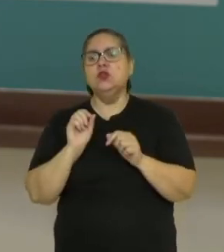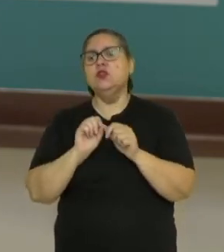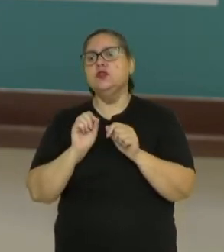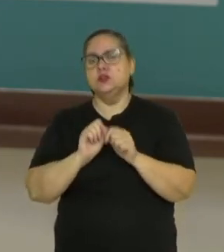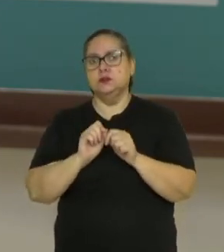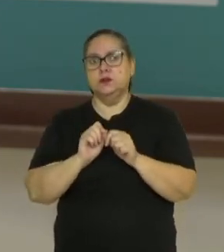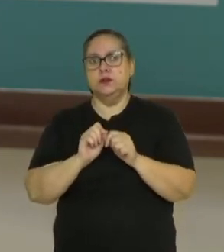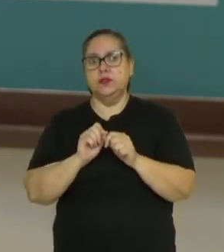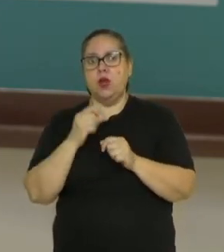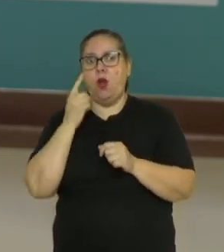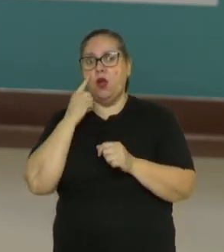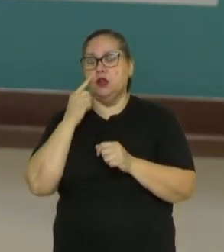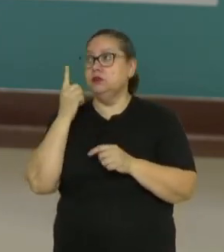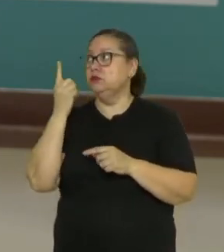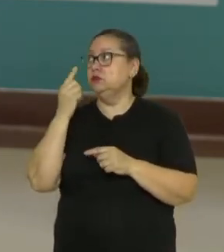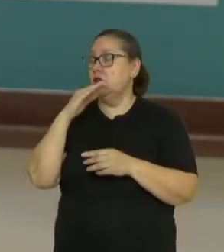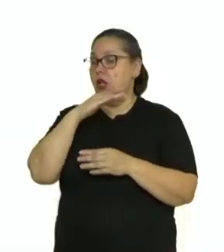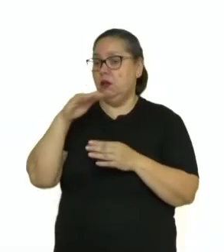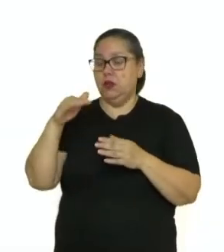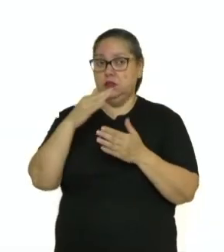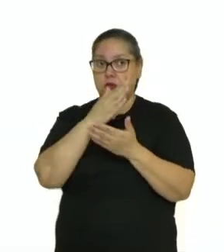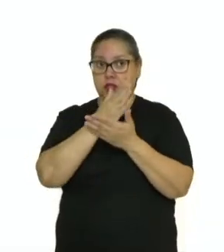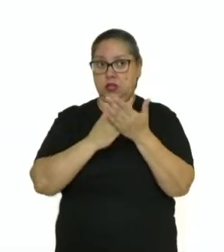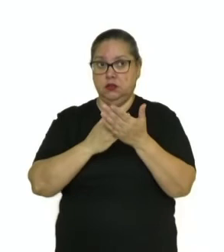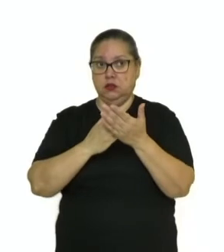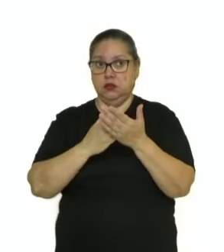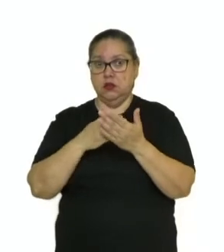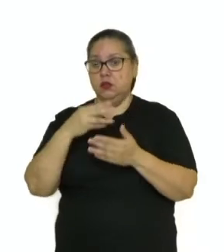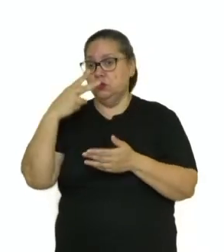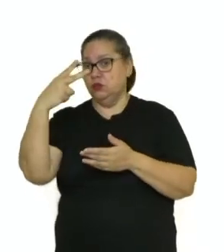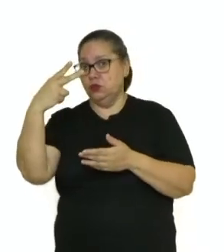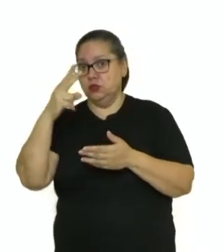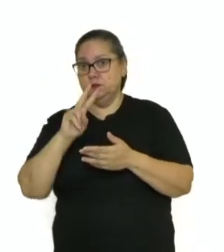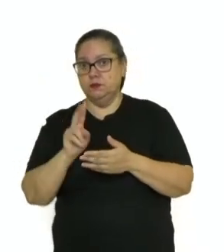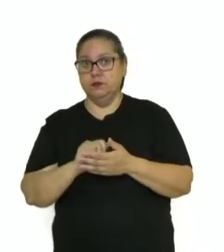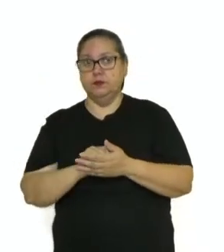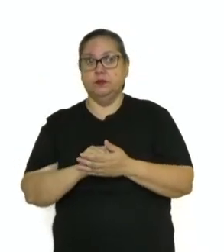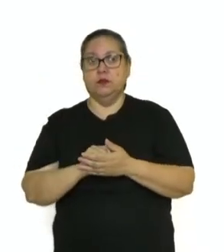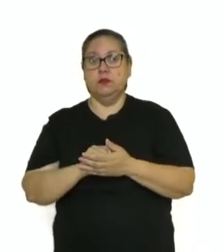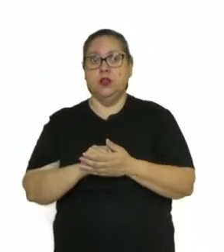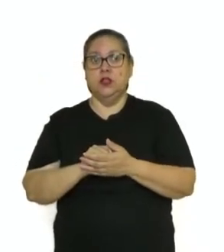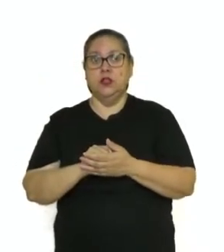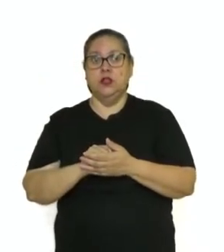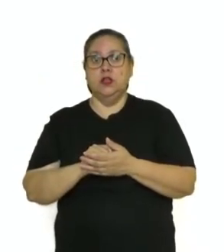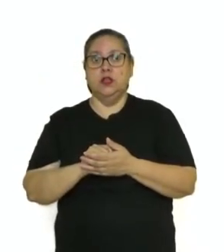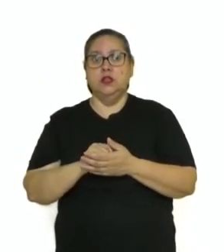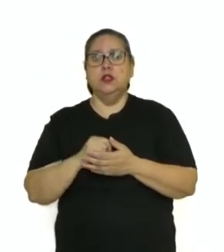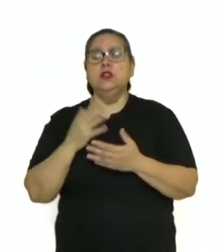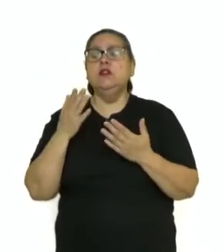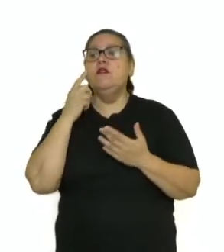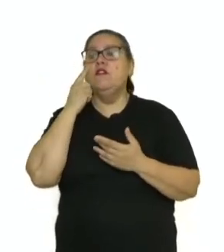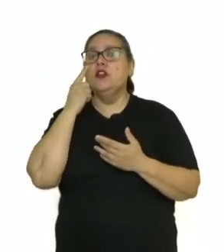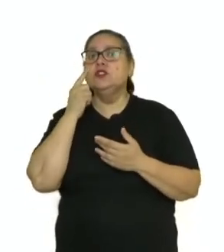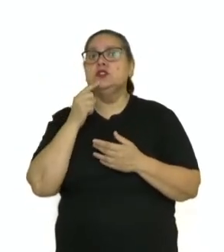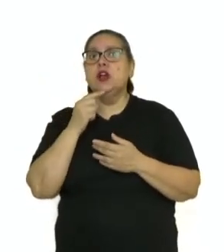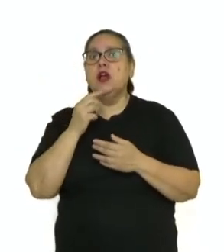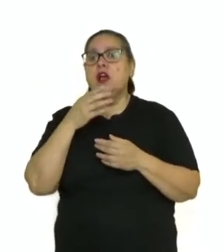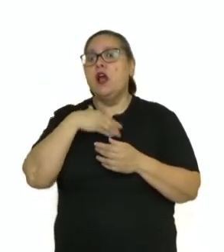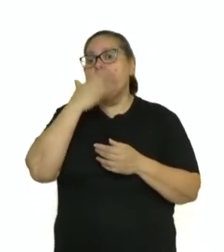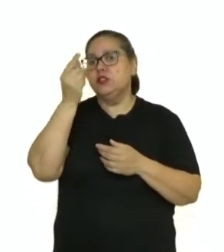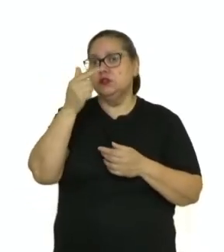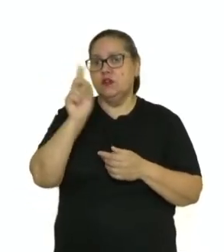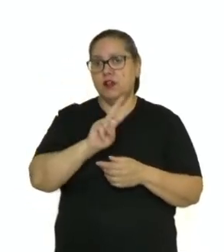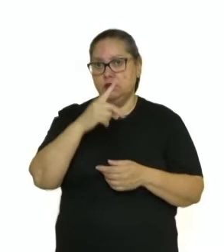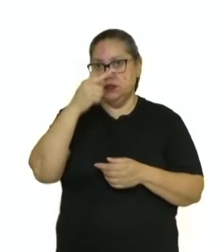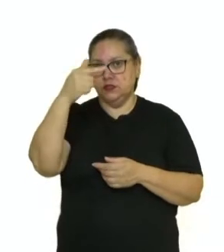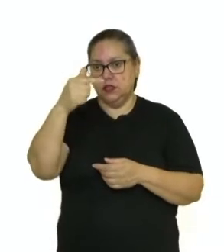fazer? Olha lá. Metade da pera vai valer 2. Então, veja. A maçã vale